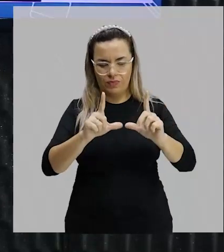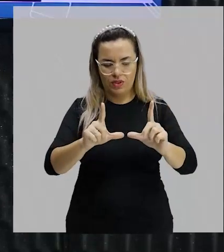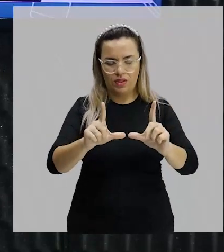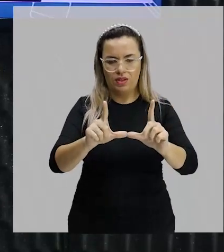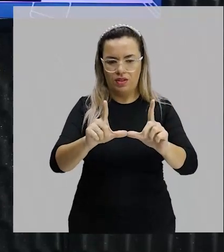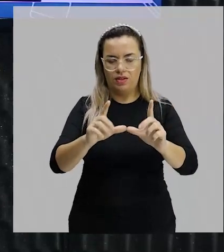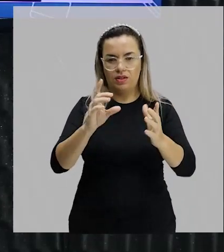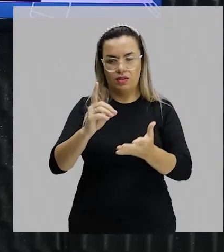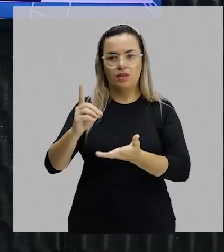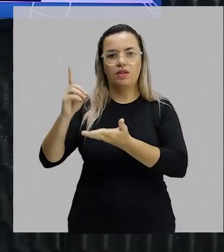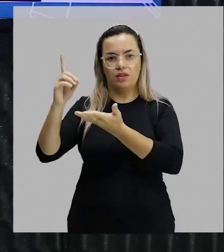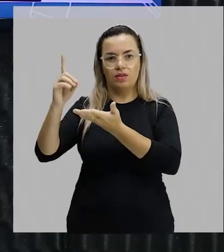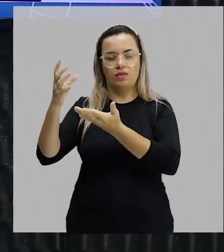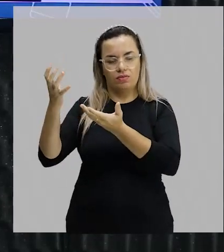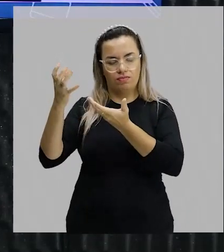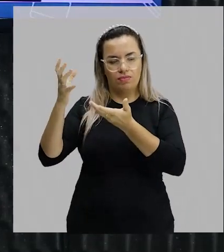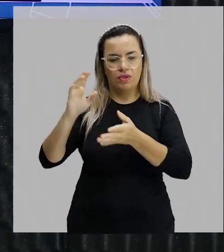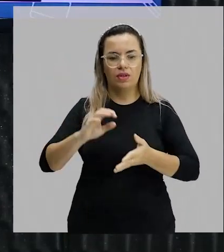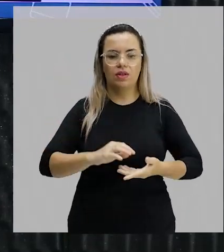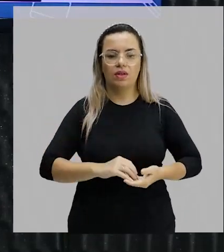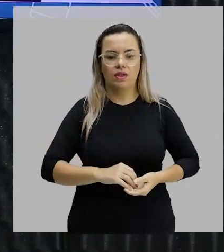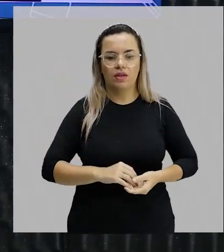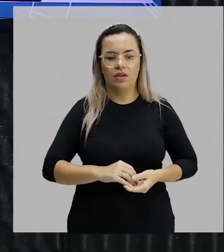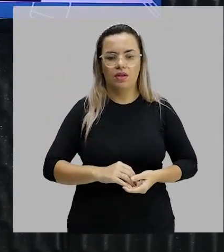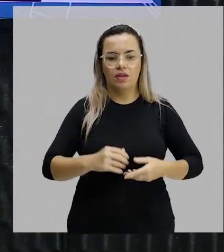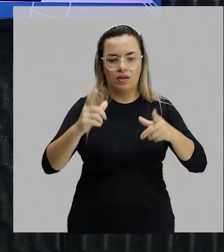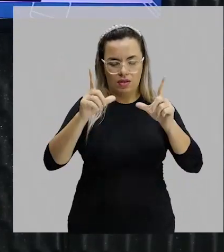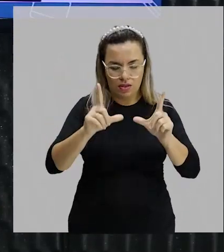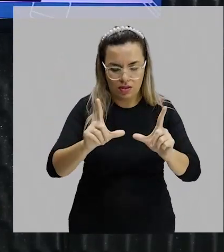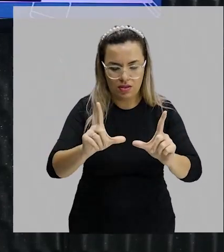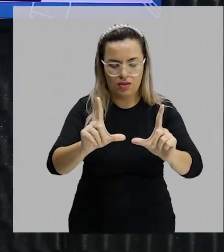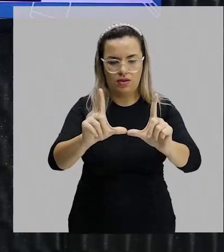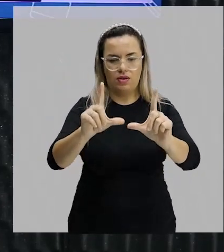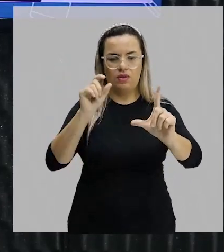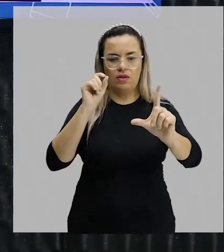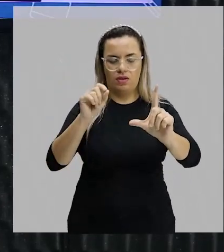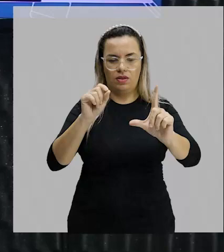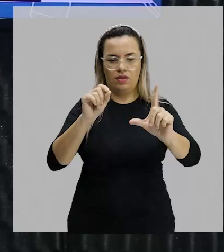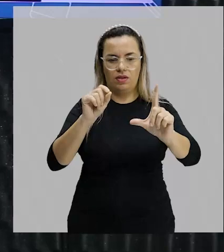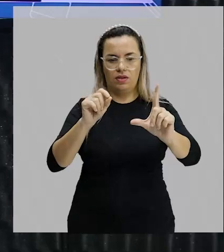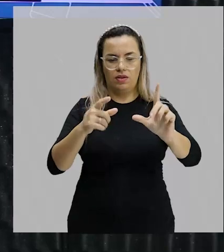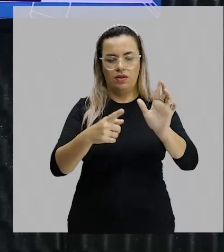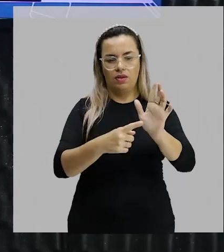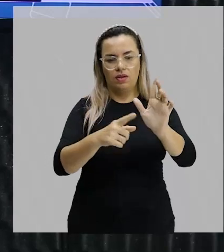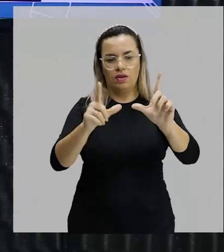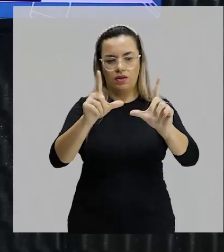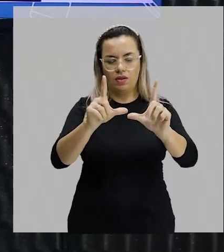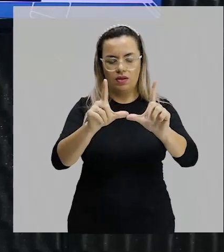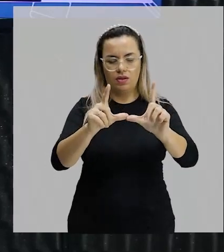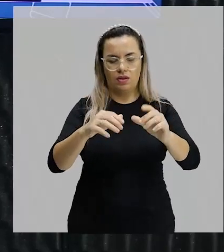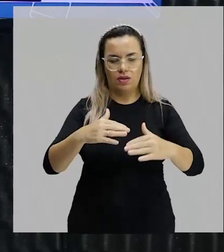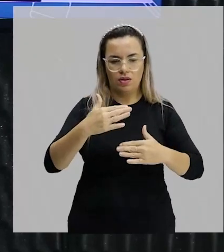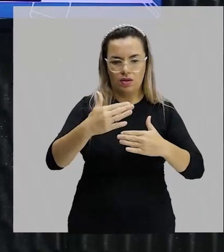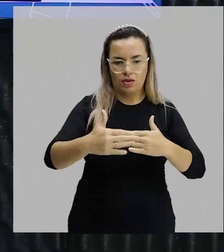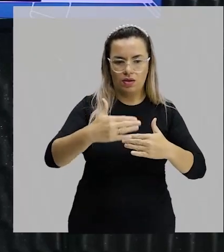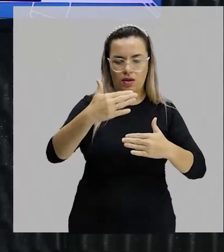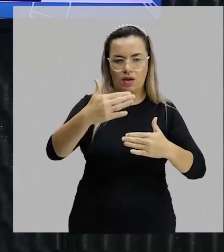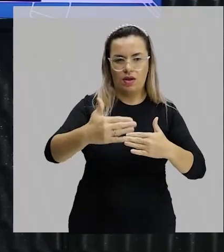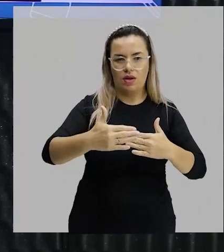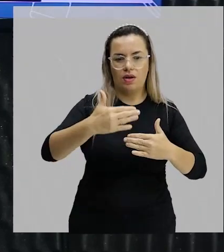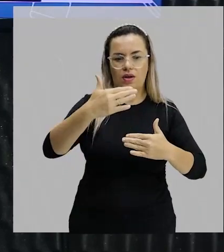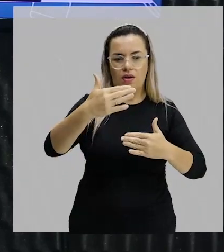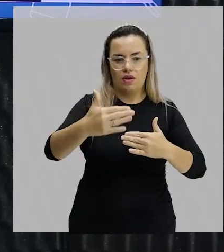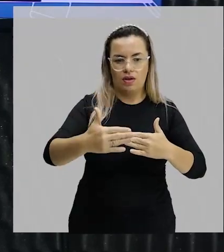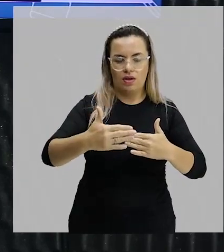tiver mais pandemia. E o interessante é que esse cenário que está aqui ao fundo, ele foi sendo construído a cada apresentação que